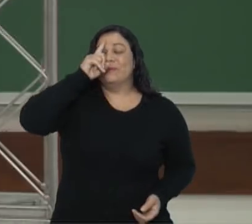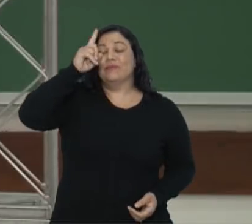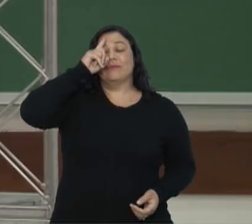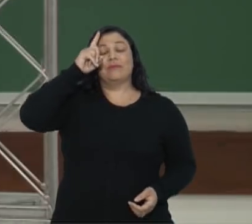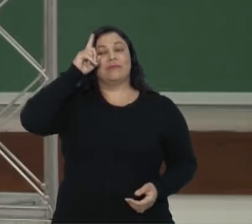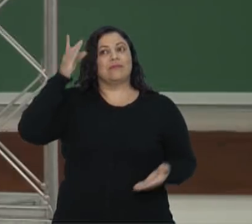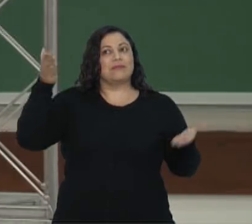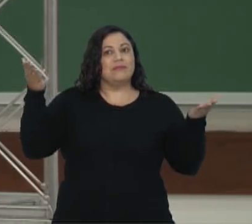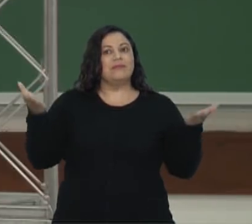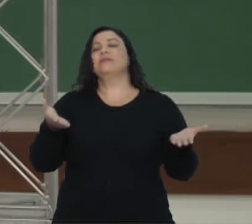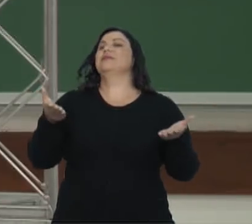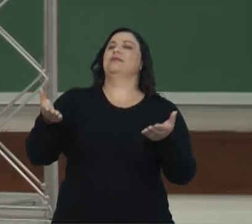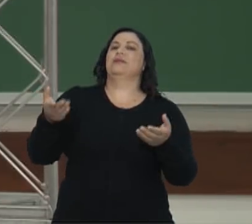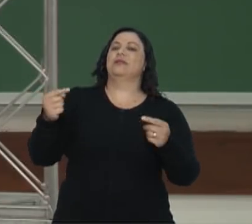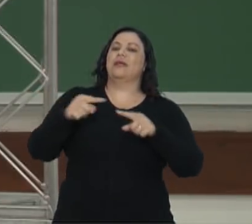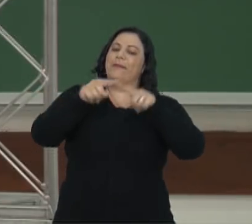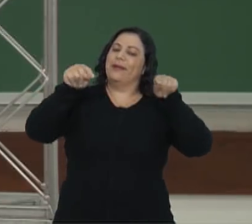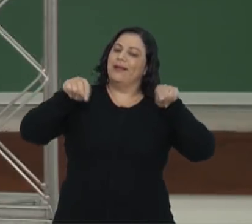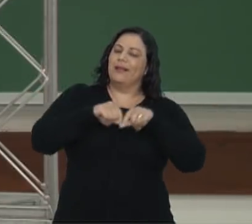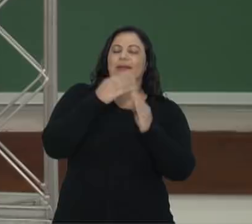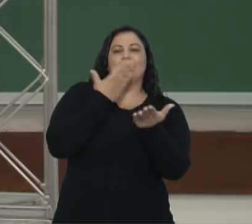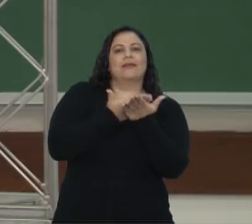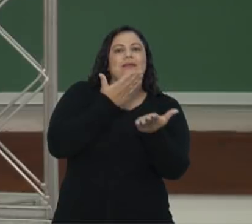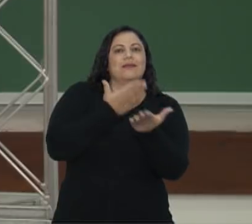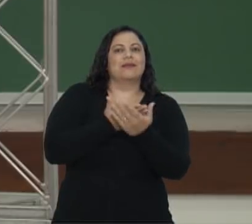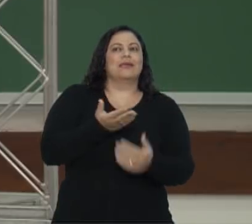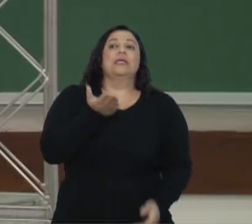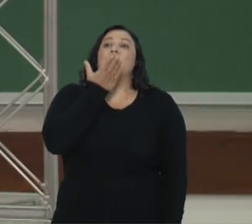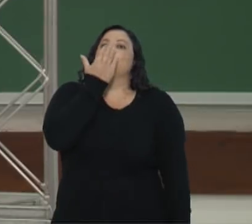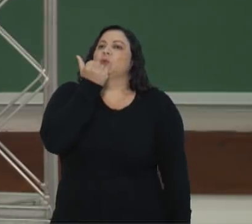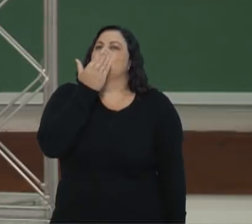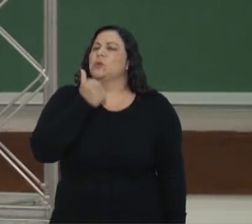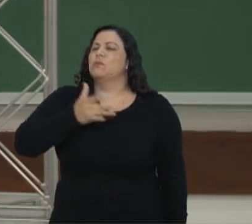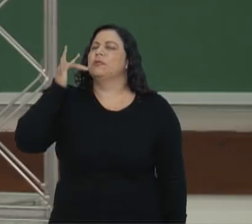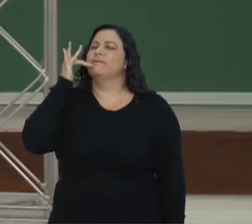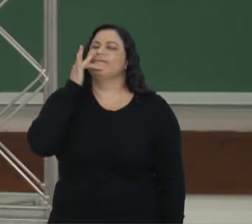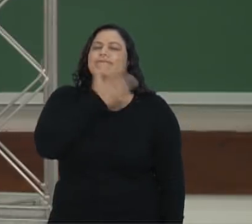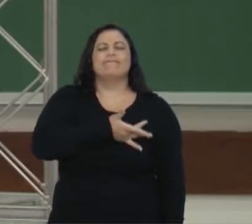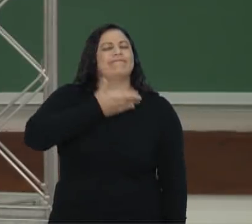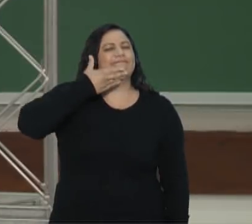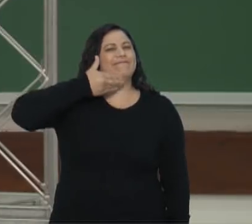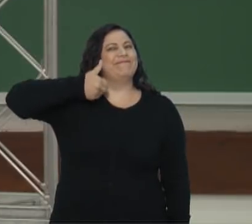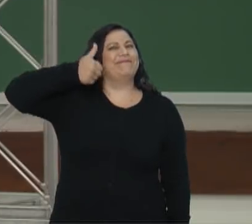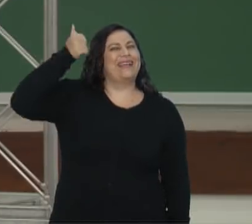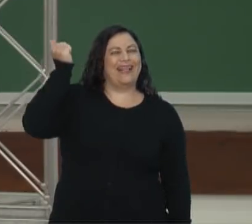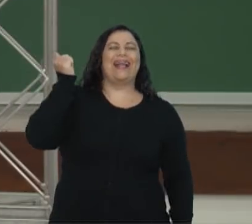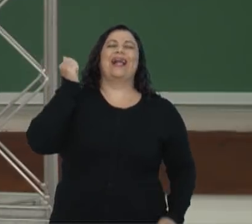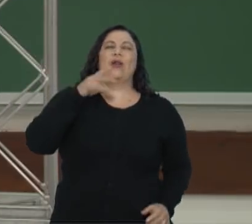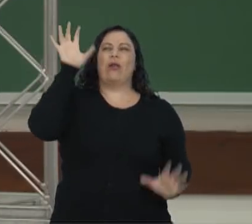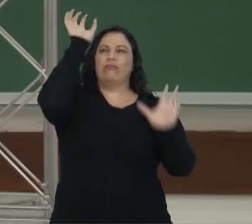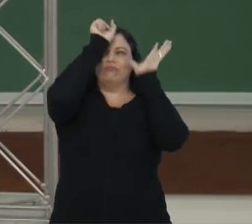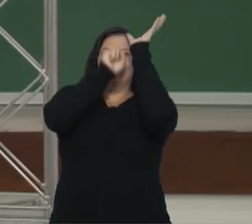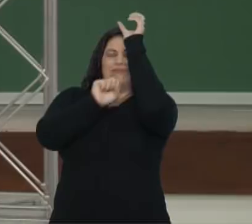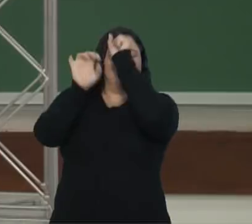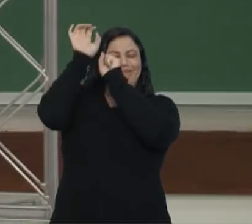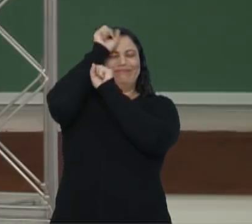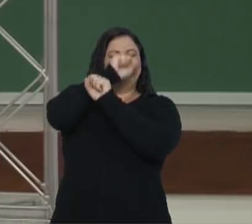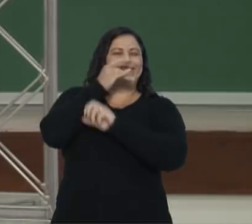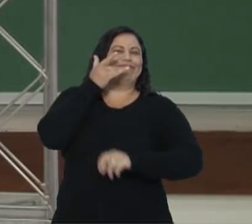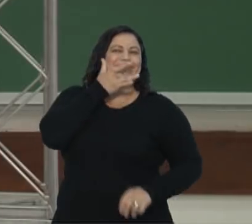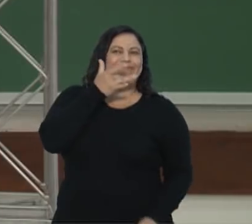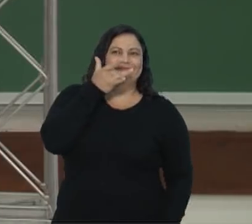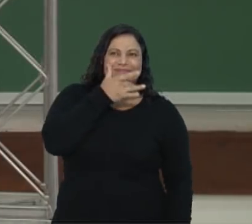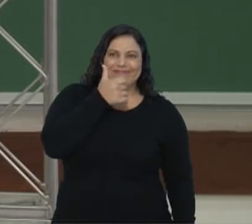cotidiano para a nossa sala de aula. E quando tem comida, melhor ainda, né? O ensino, as ciências fica bem mais